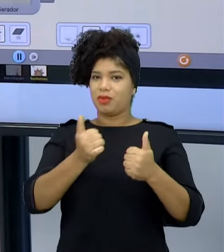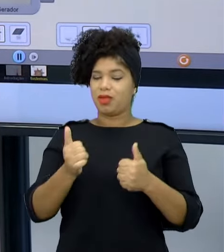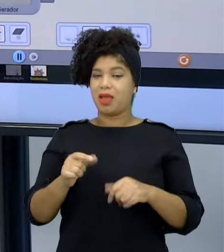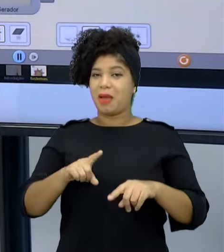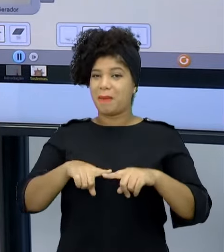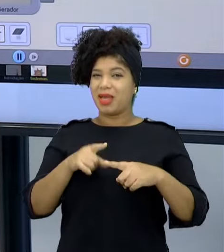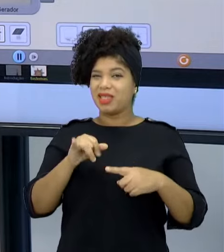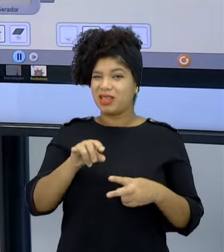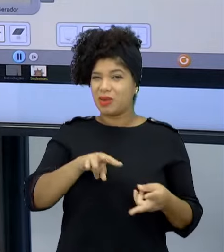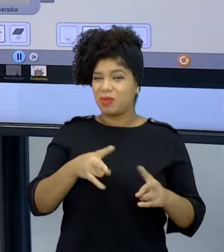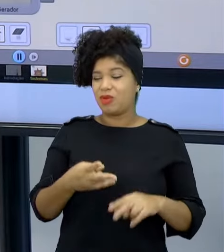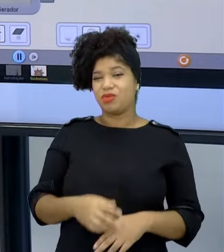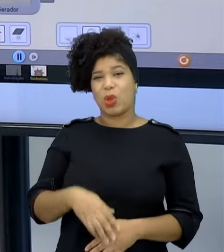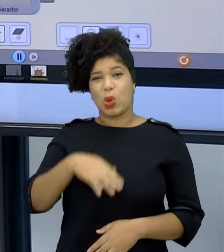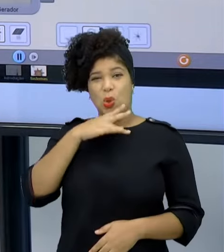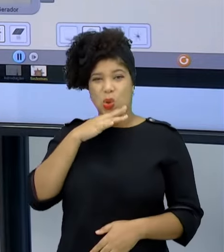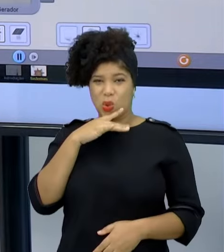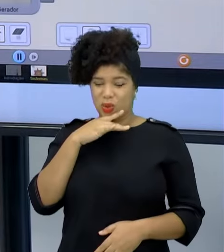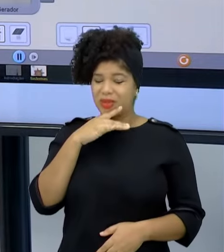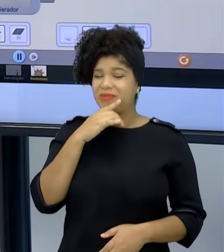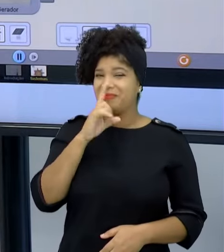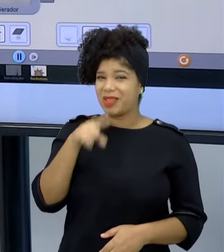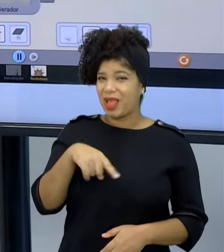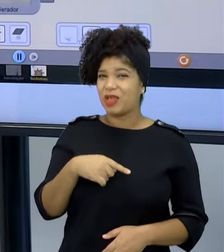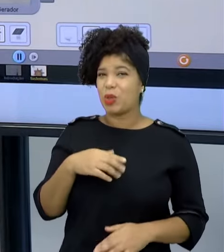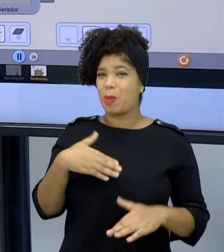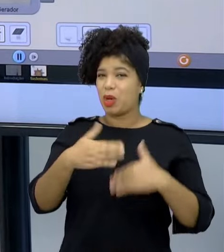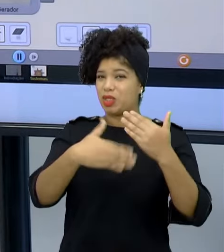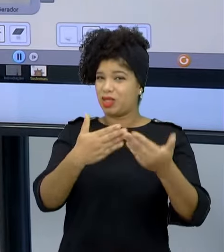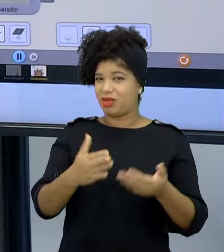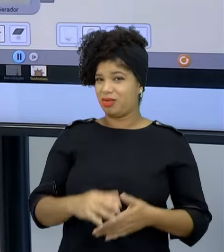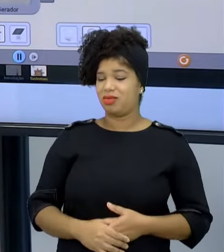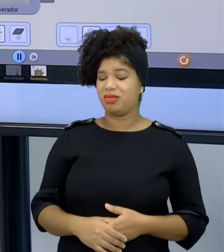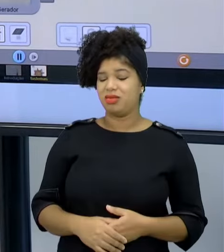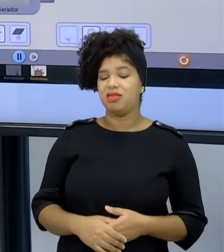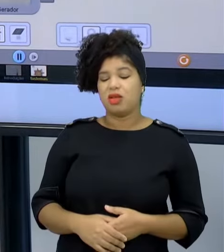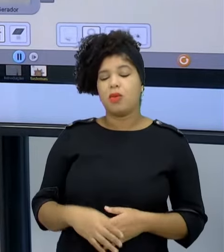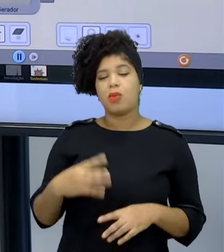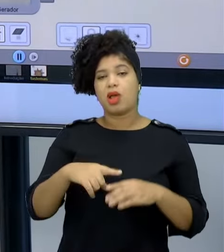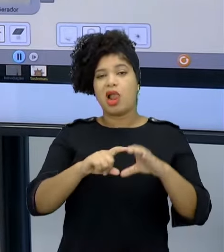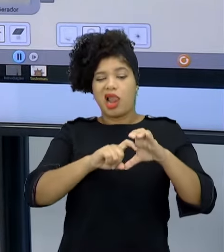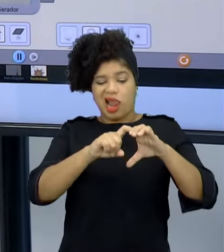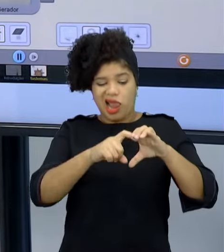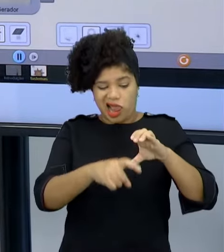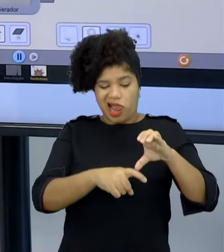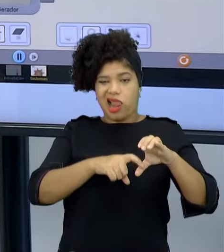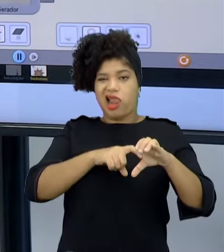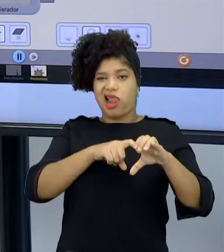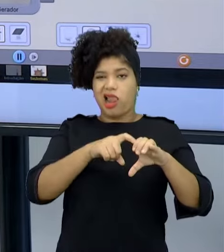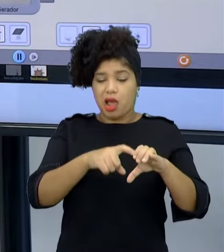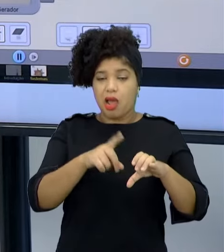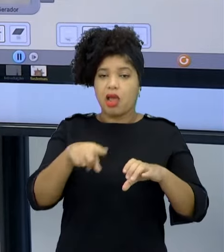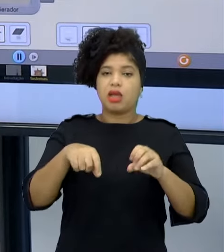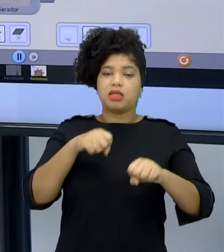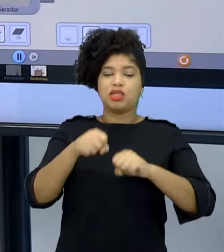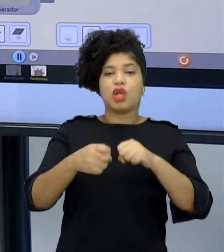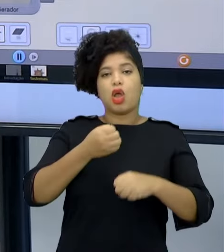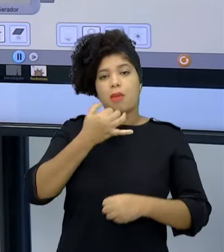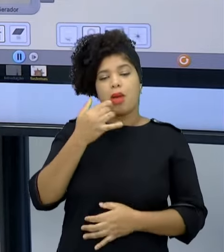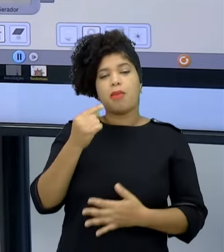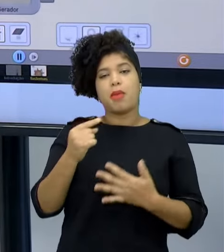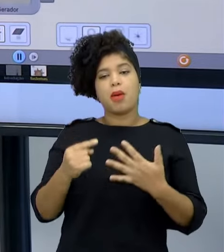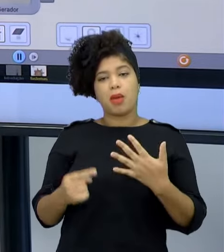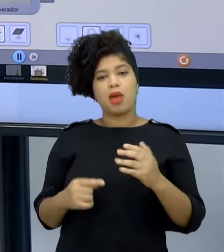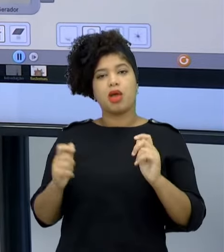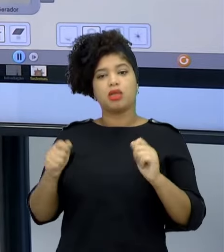para o sistema. É o caso da força de atrito. A força de atrito ela pode ser uma energia boa, né? Aquela que provém do atrito,